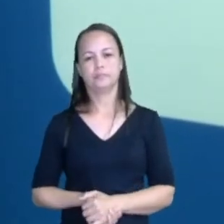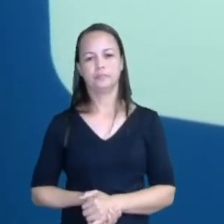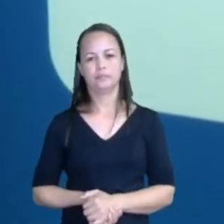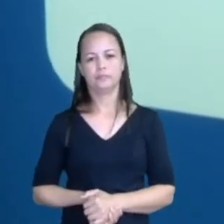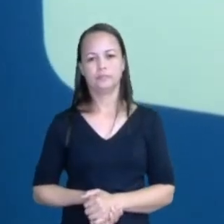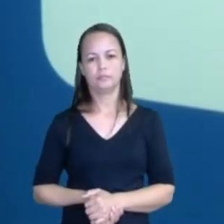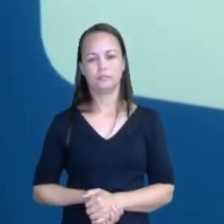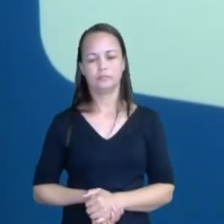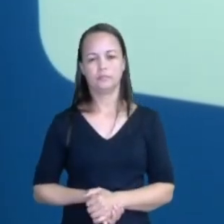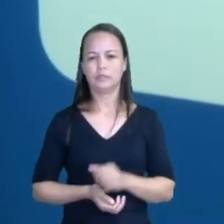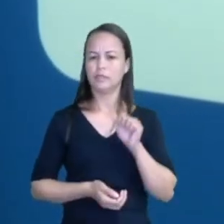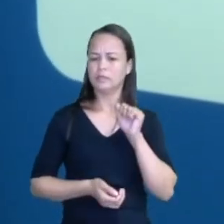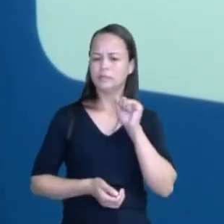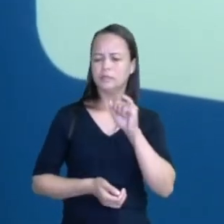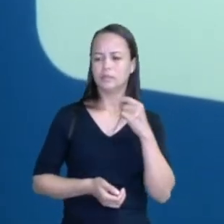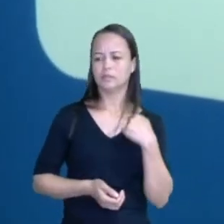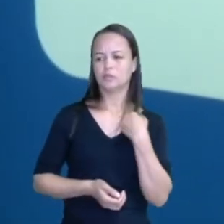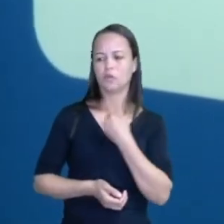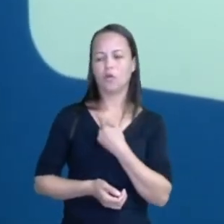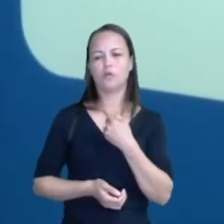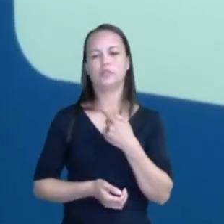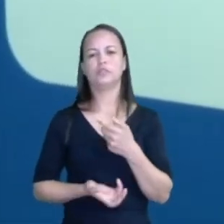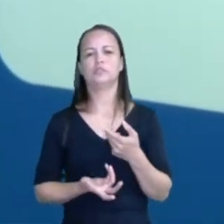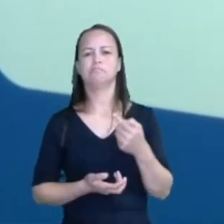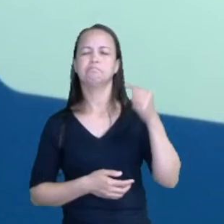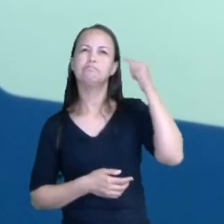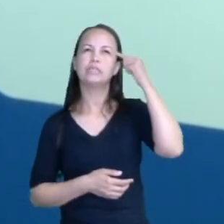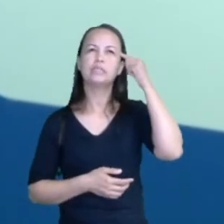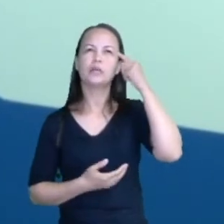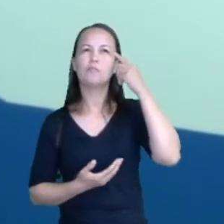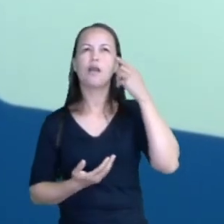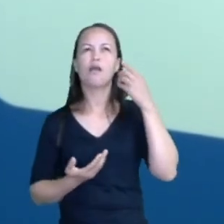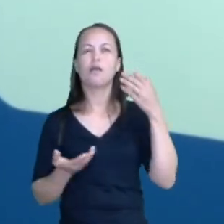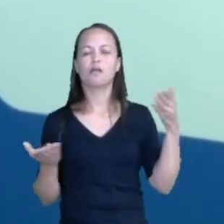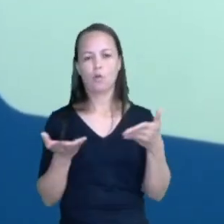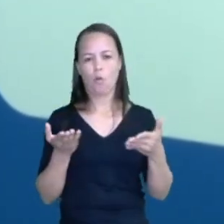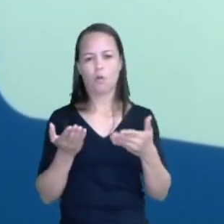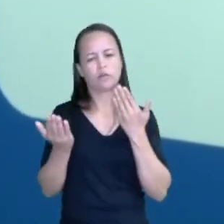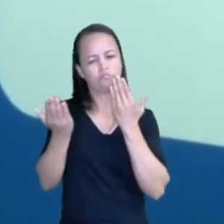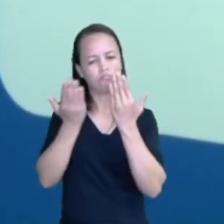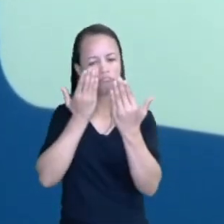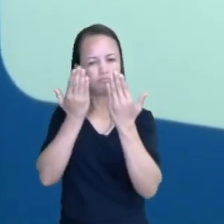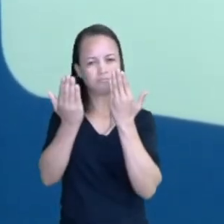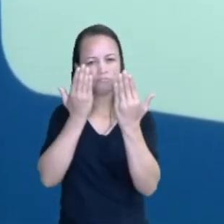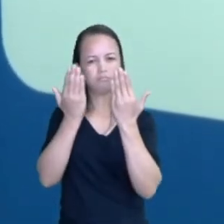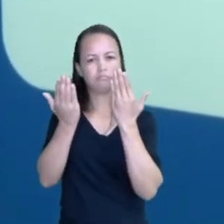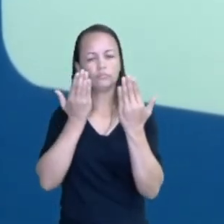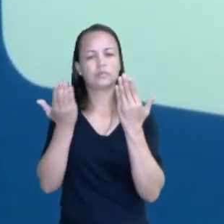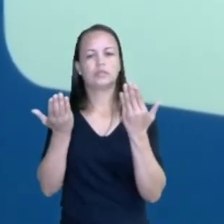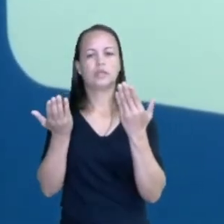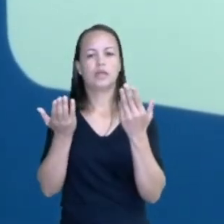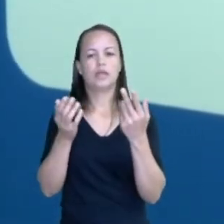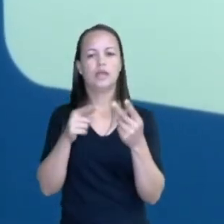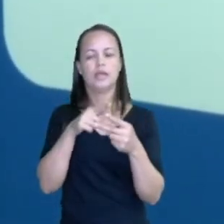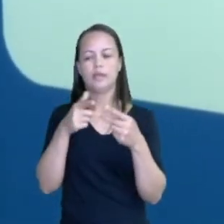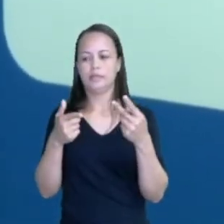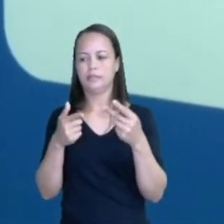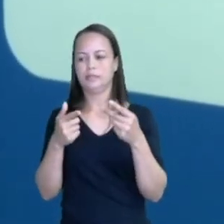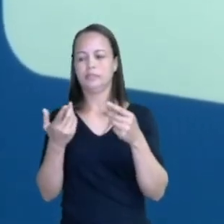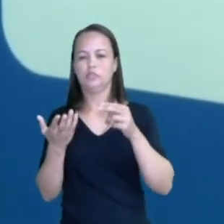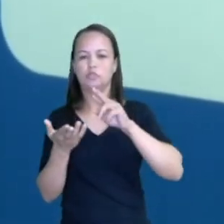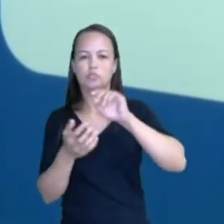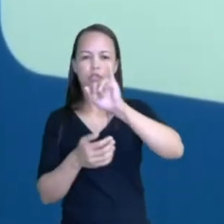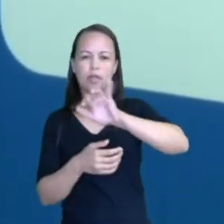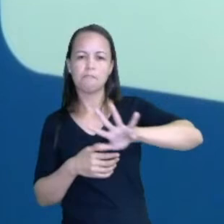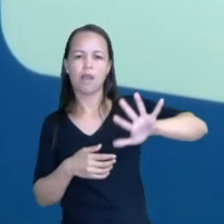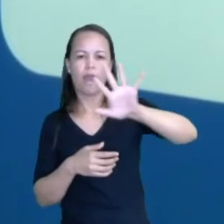Se a gente analisar agora e comparar esses diferentes materiais que a gente consegue ver aqui na projeção,